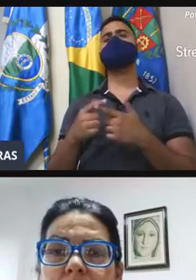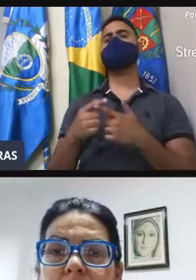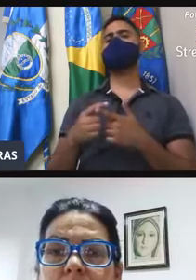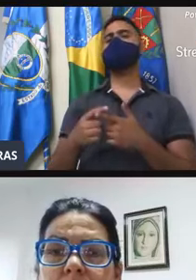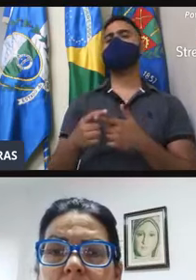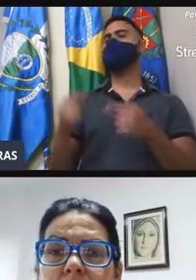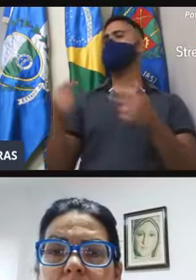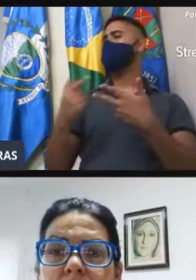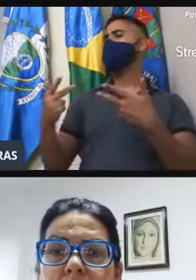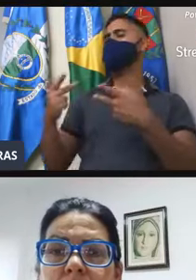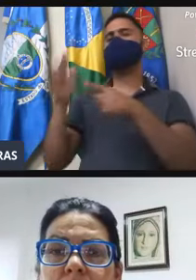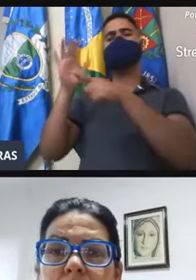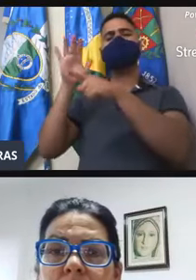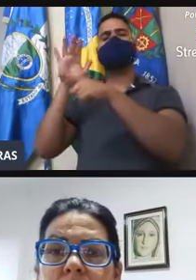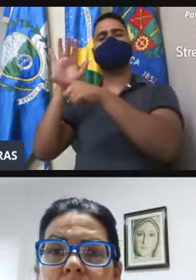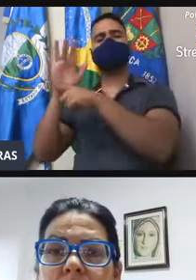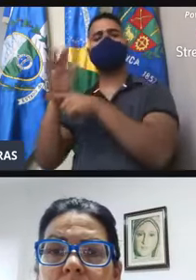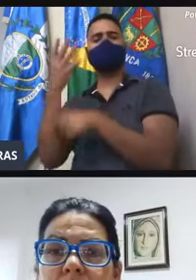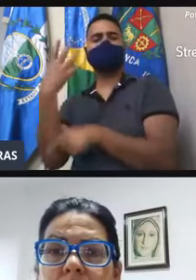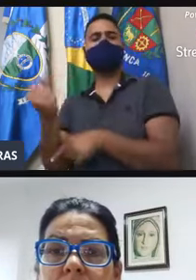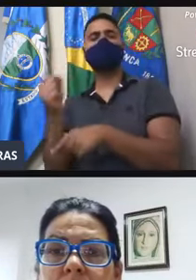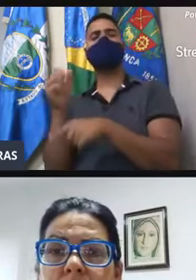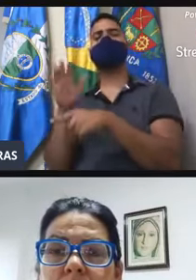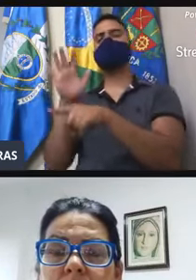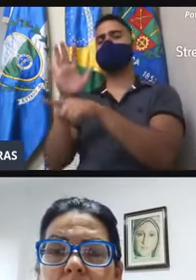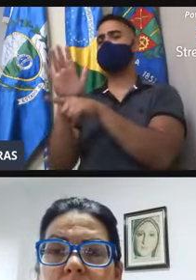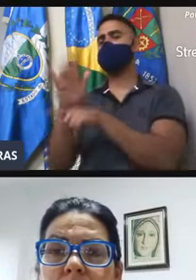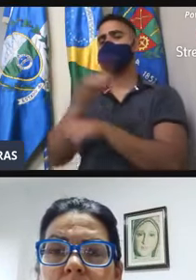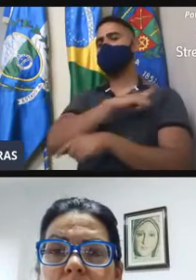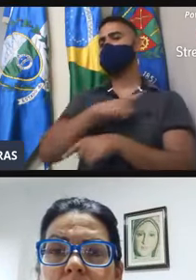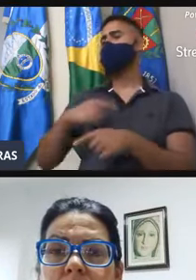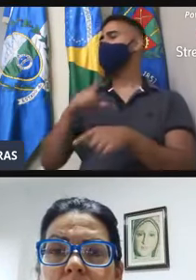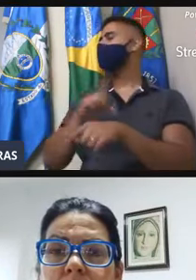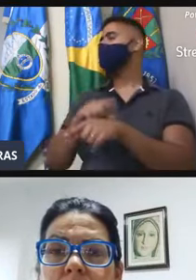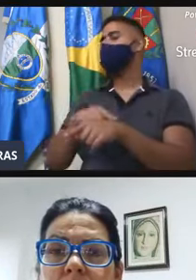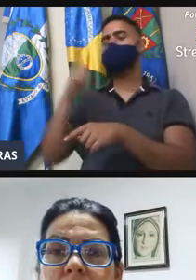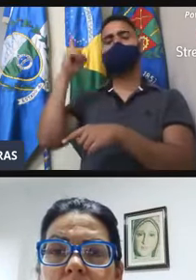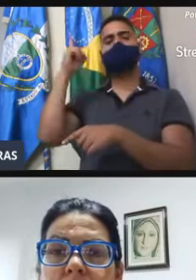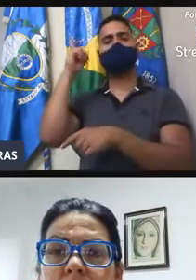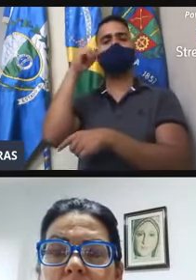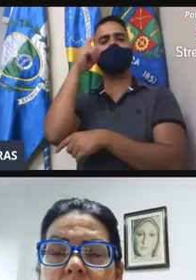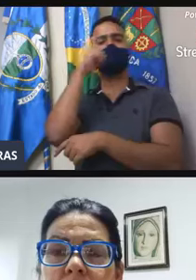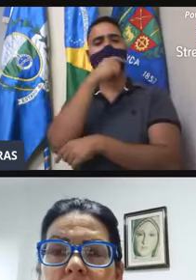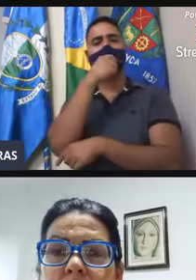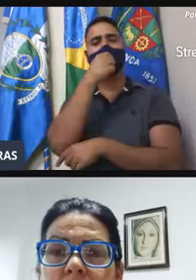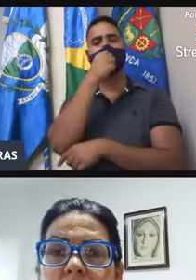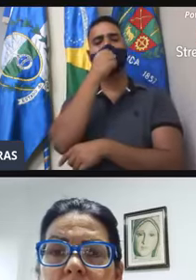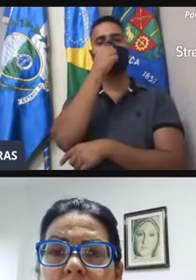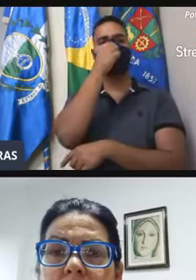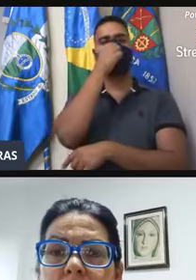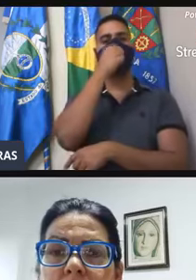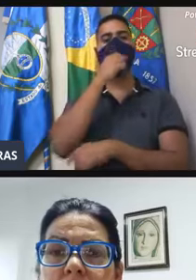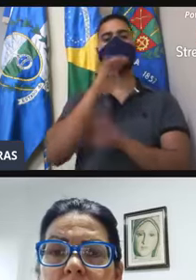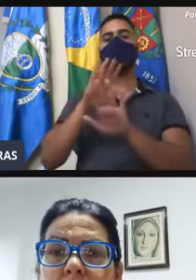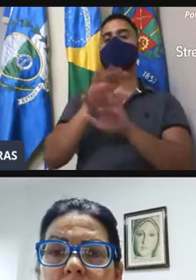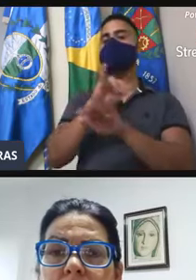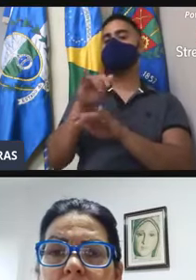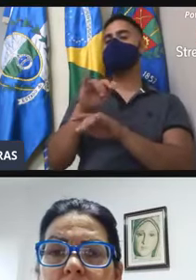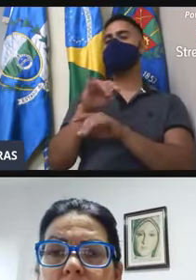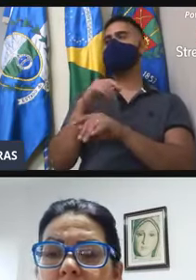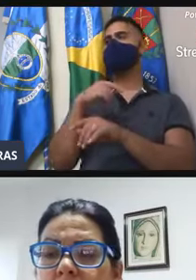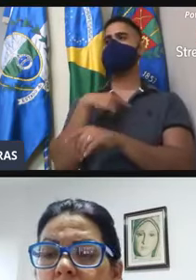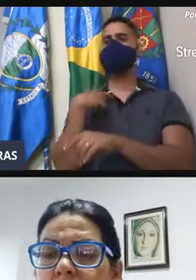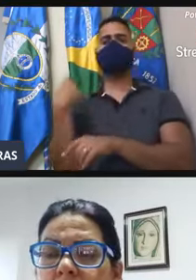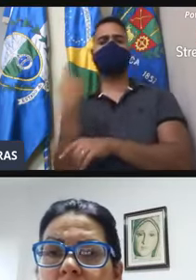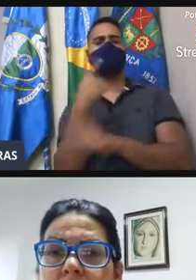desafio para ajudar o governo, né, num momento realmente muito difícil, né, mas se não fosse toda essa